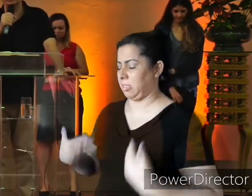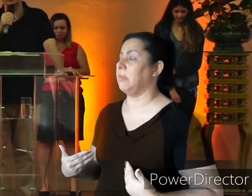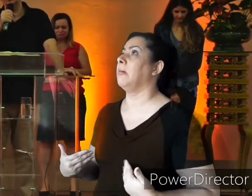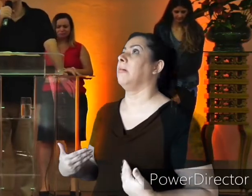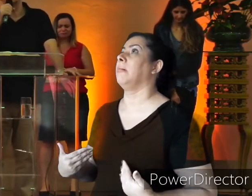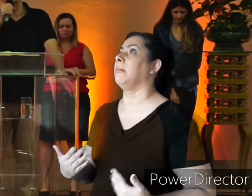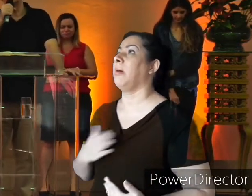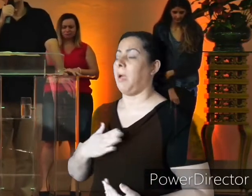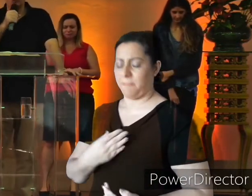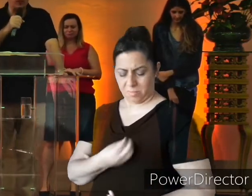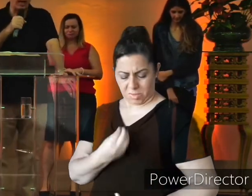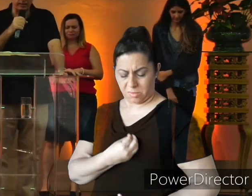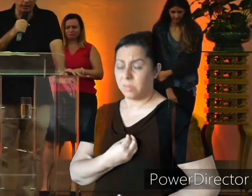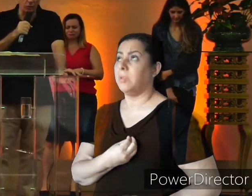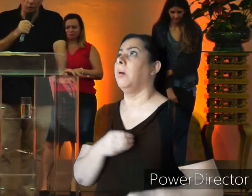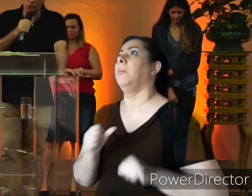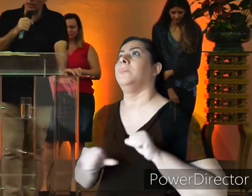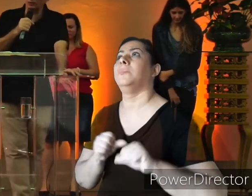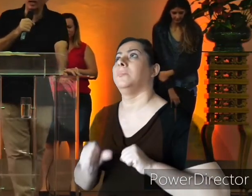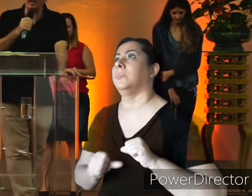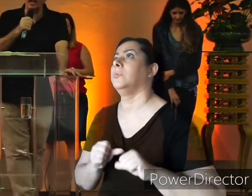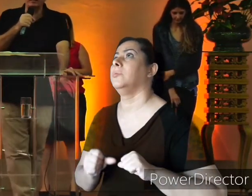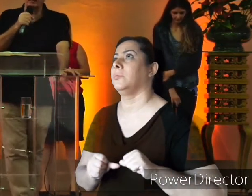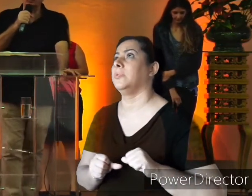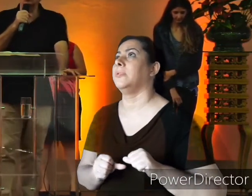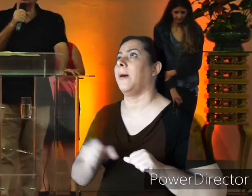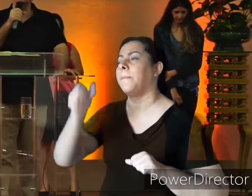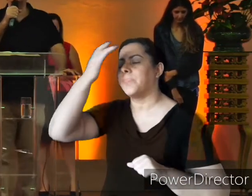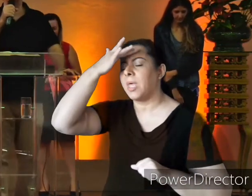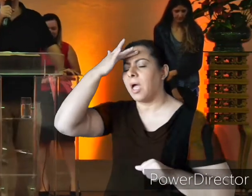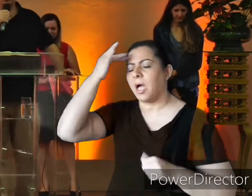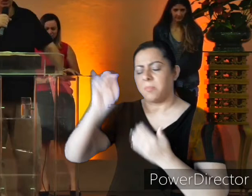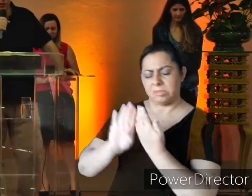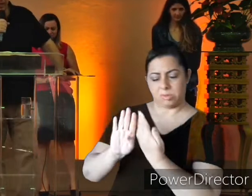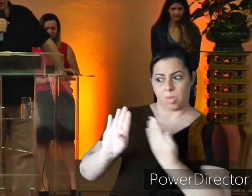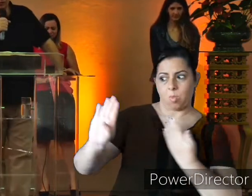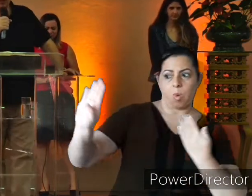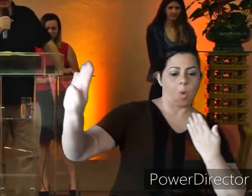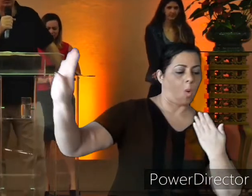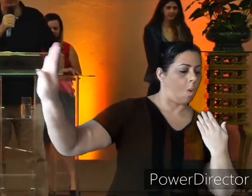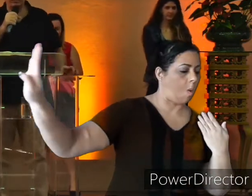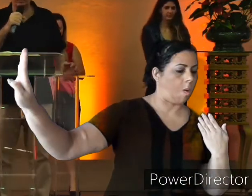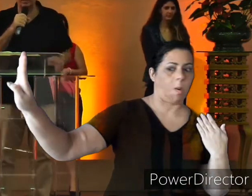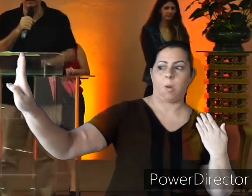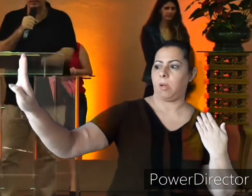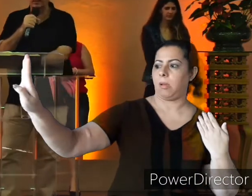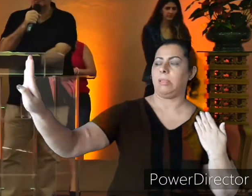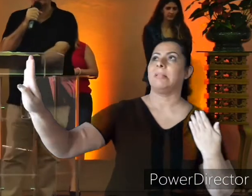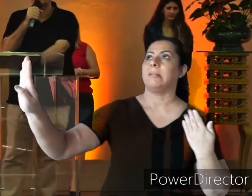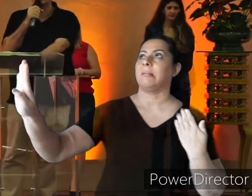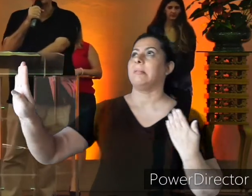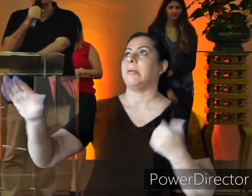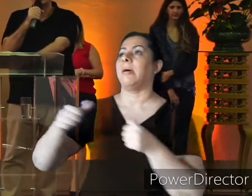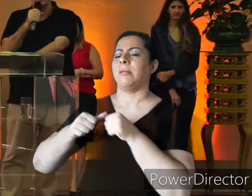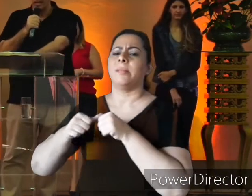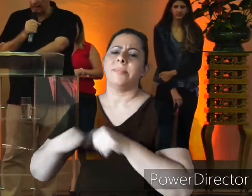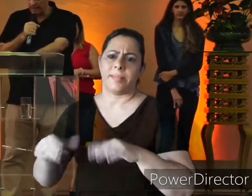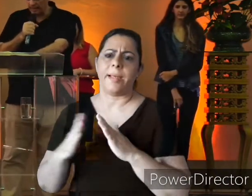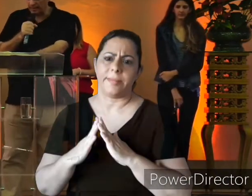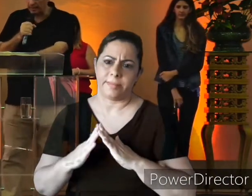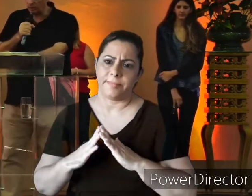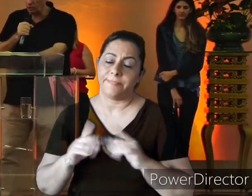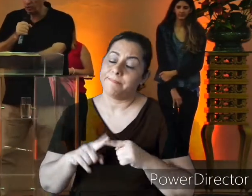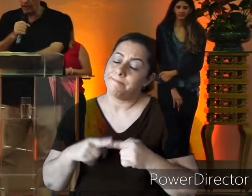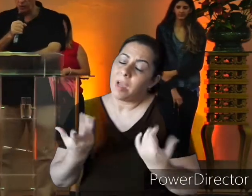quero voltar. Ou falar: Senhor, eu estou na tua casa, mas estou longe de ti, eu quero voltar à tua presença.